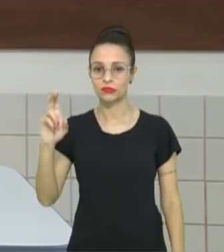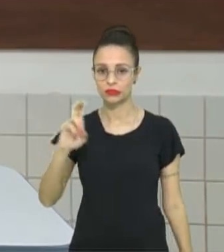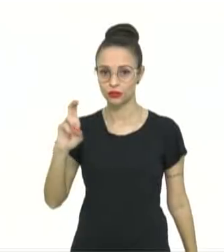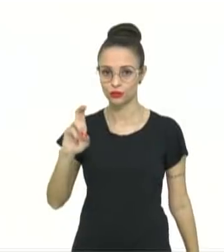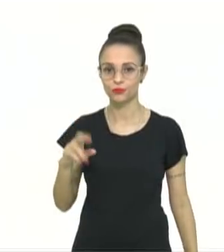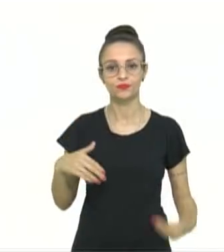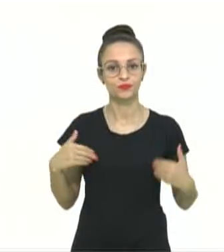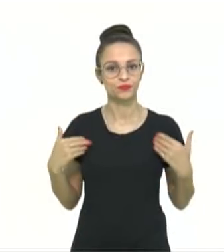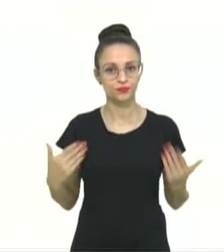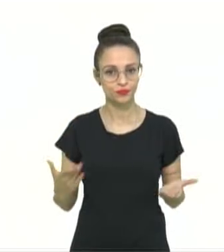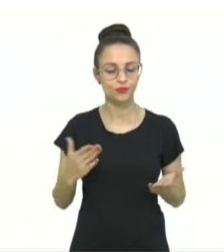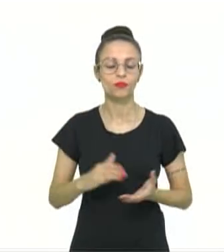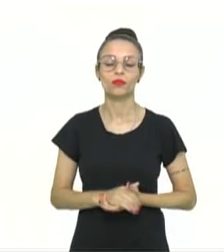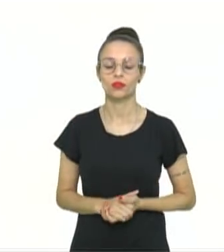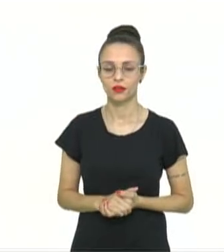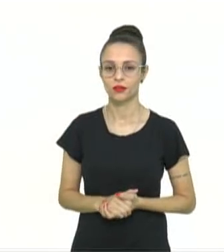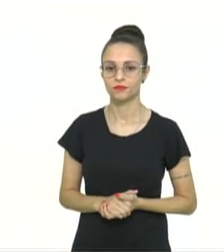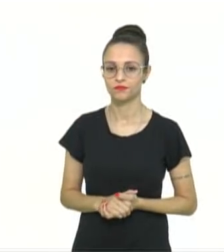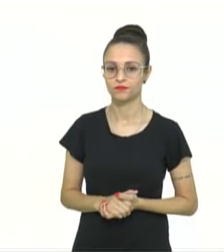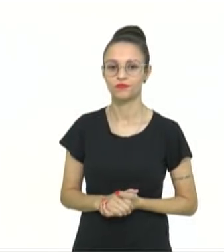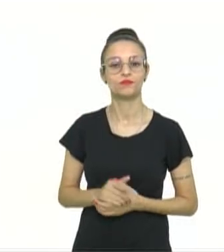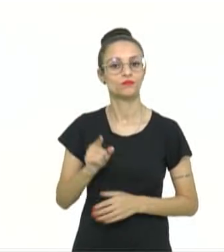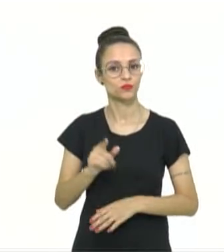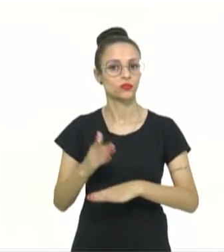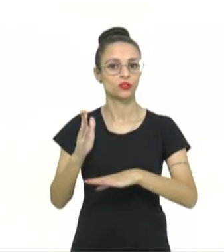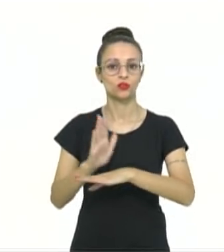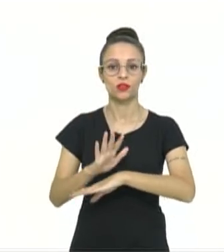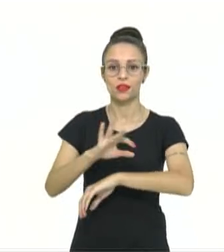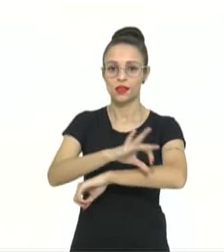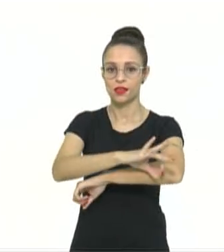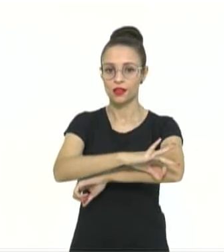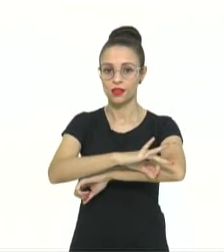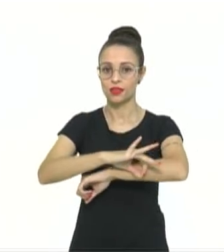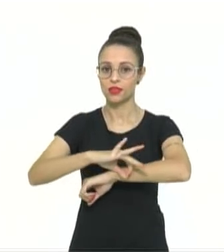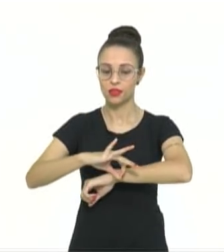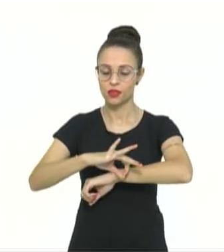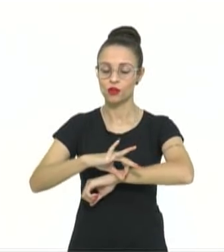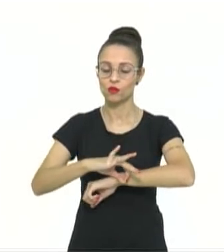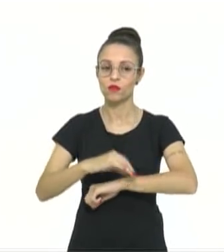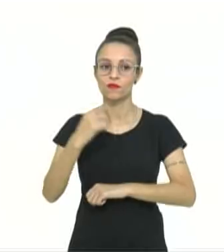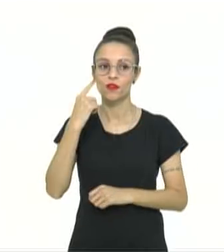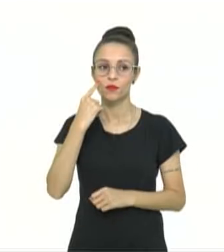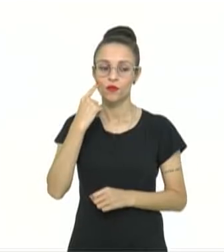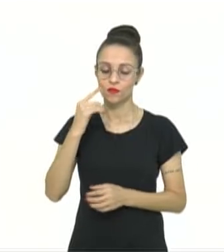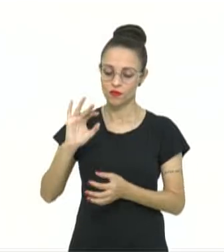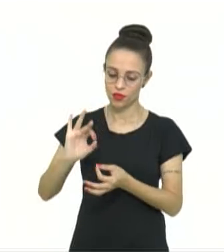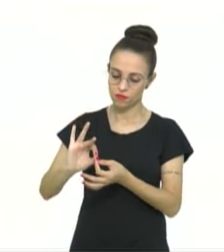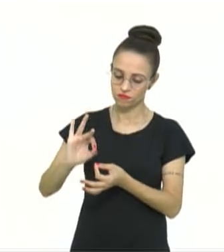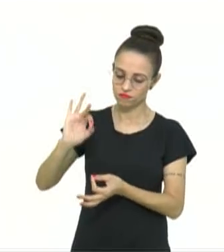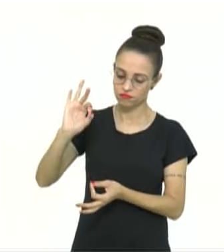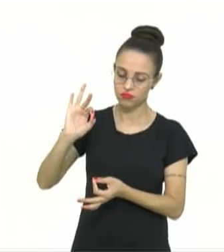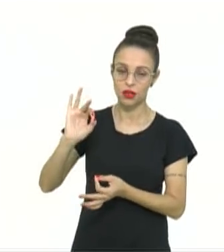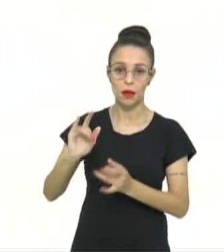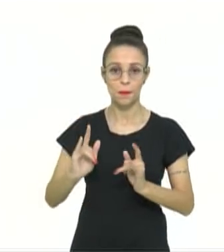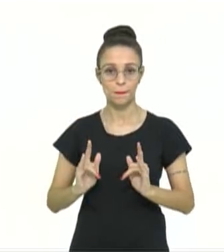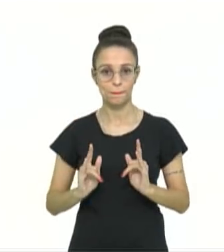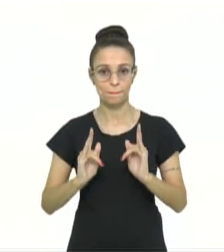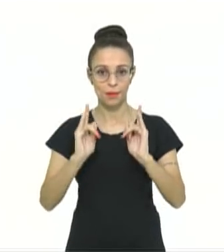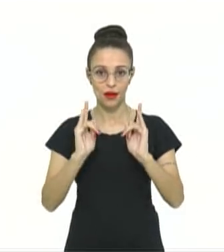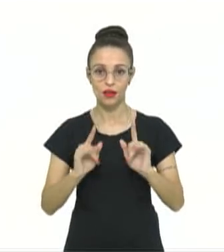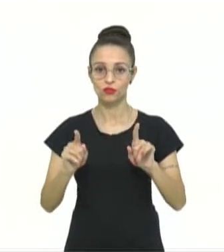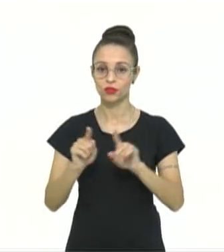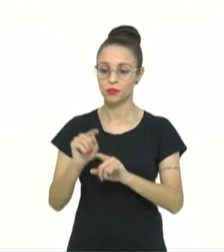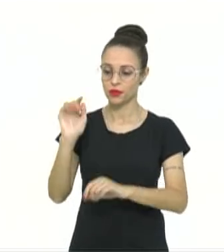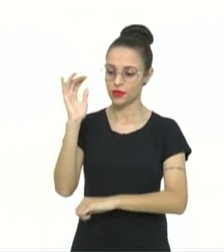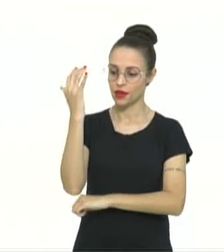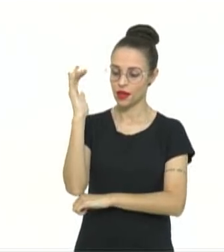veja lá. Com o auxílio da régua, nós vamos determinar a altura do prédio, da árvore ou o tamanho da sombra, aquela que vai